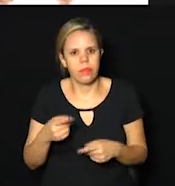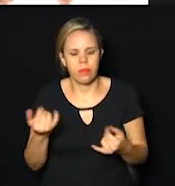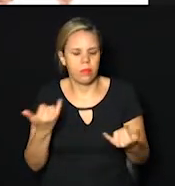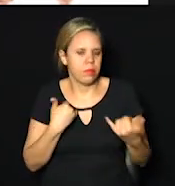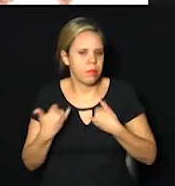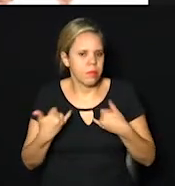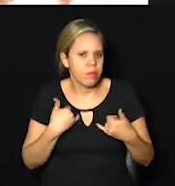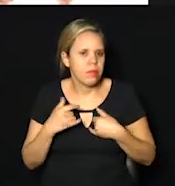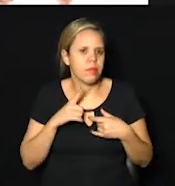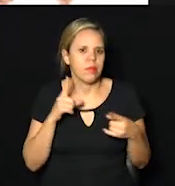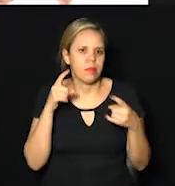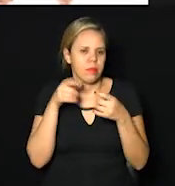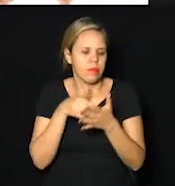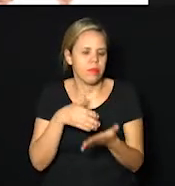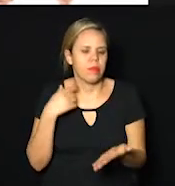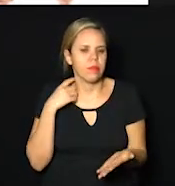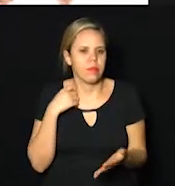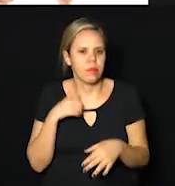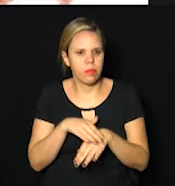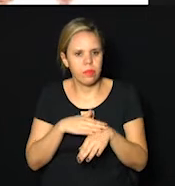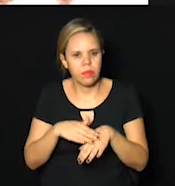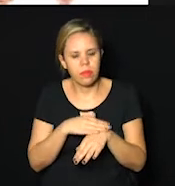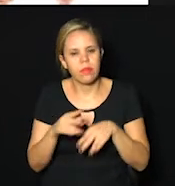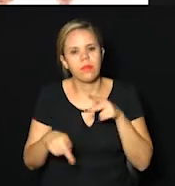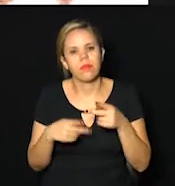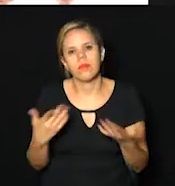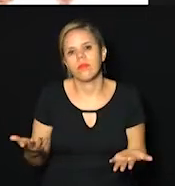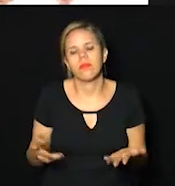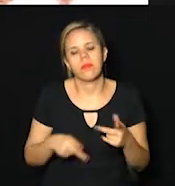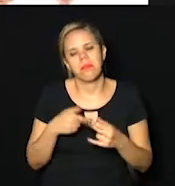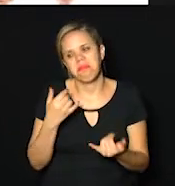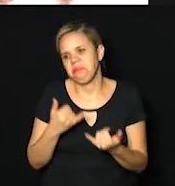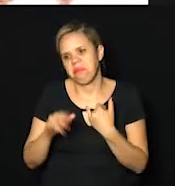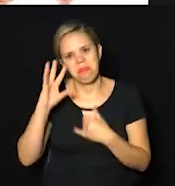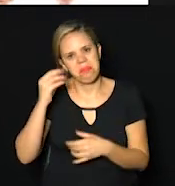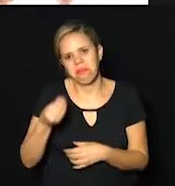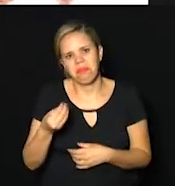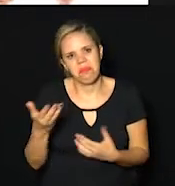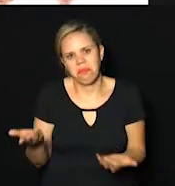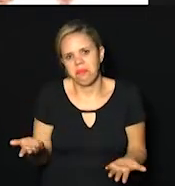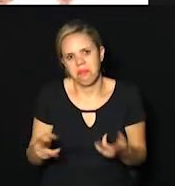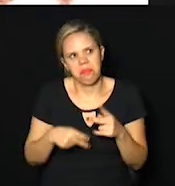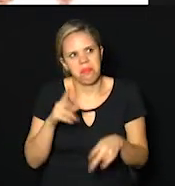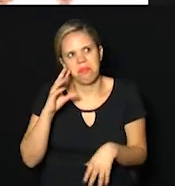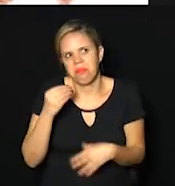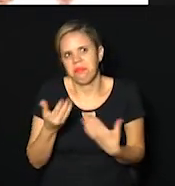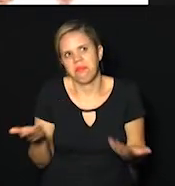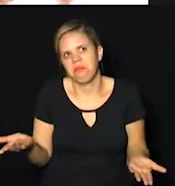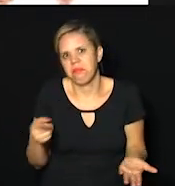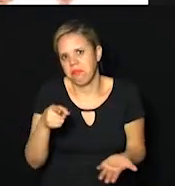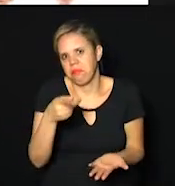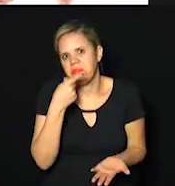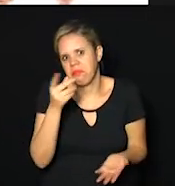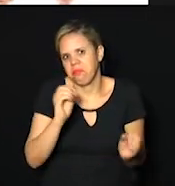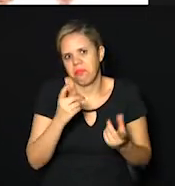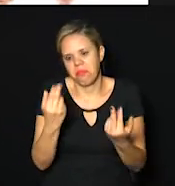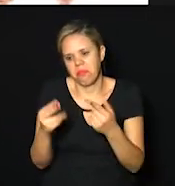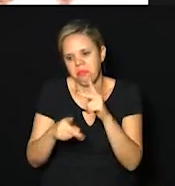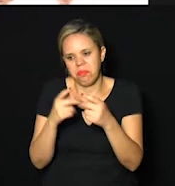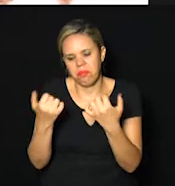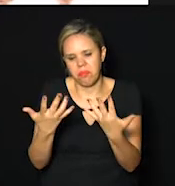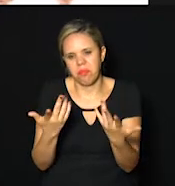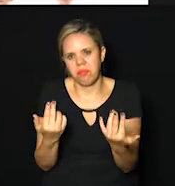gente tem dificuldade de conversar com as pessoas parecem que não entendem. Não é que as pessoas não entendem, é que você não fala como as pessoas querem